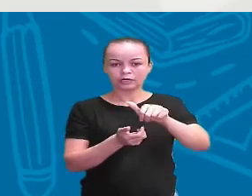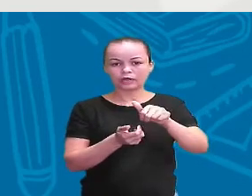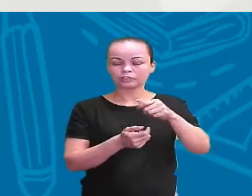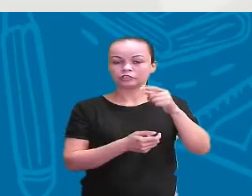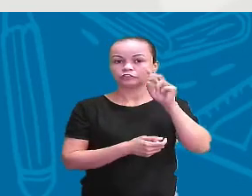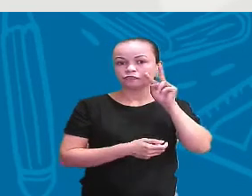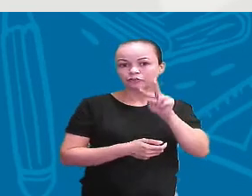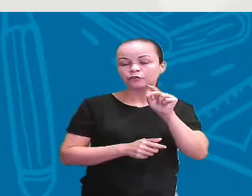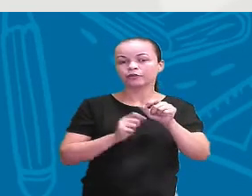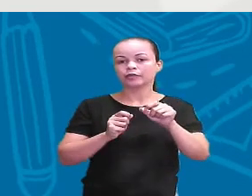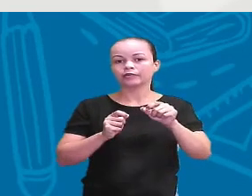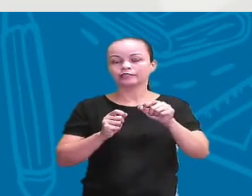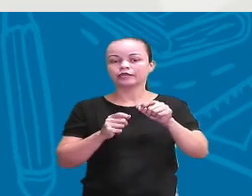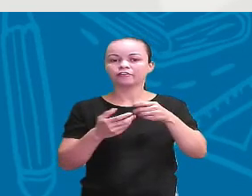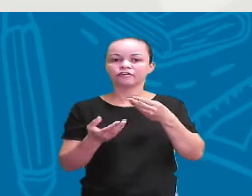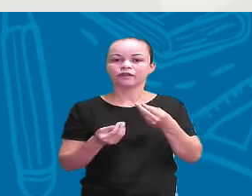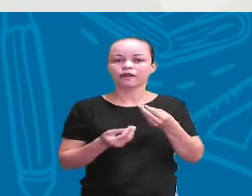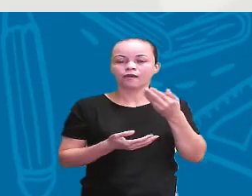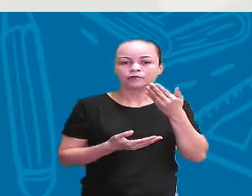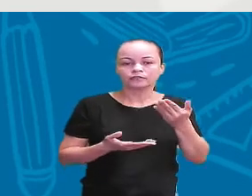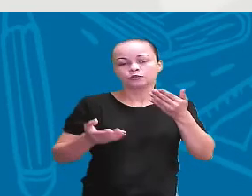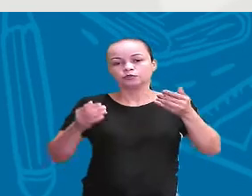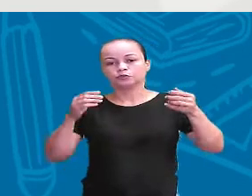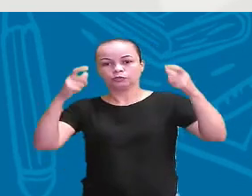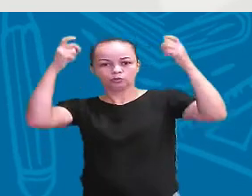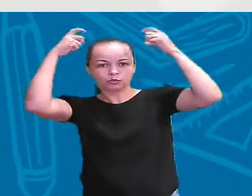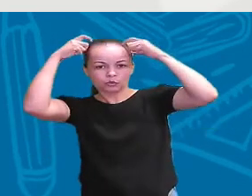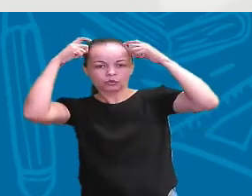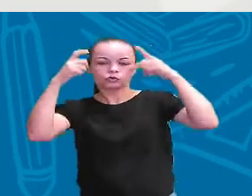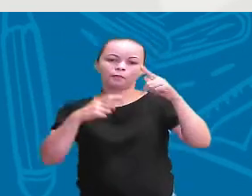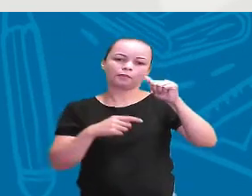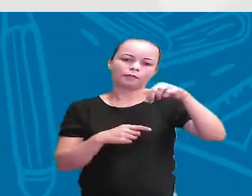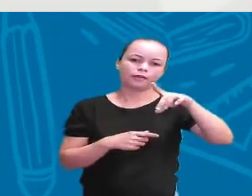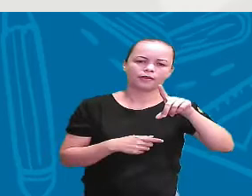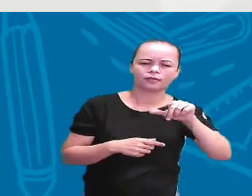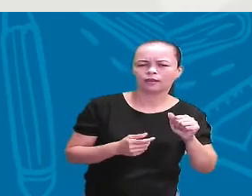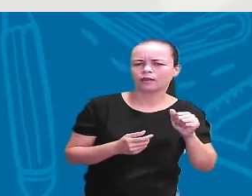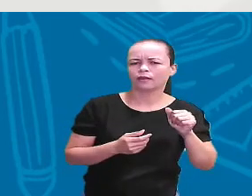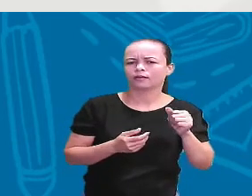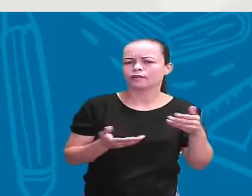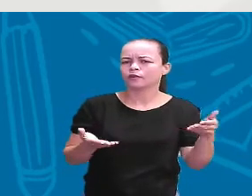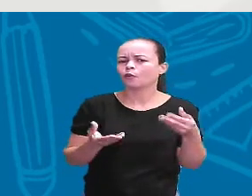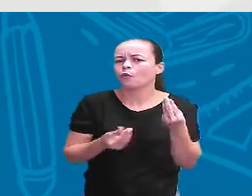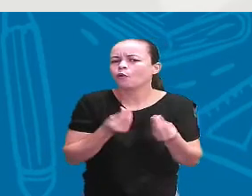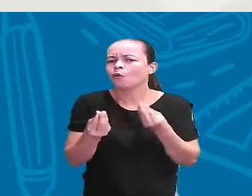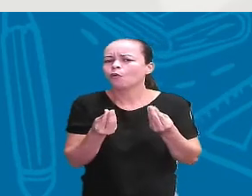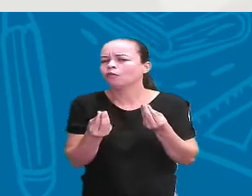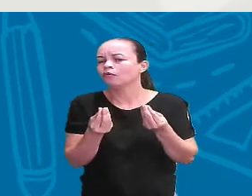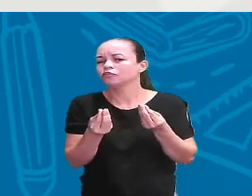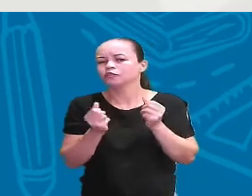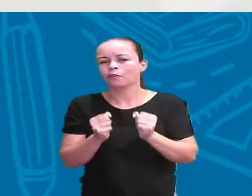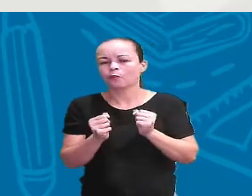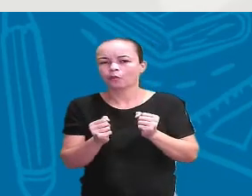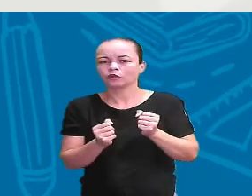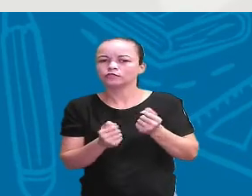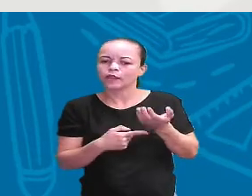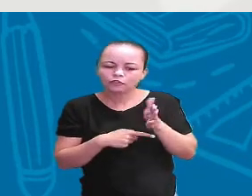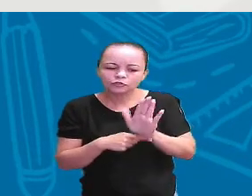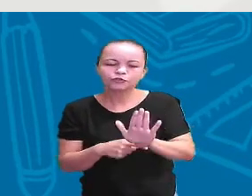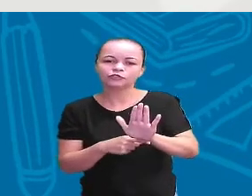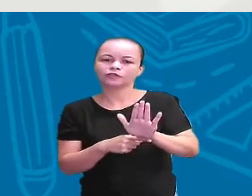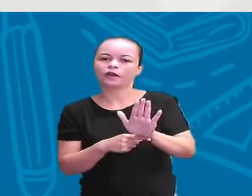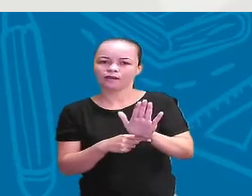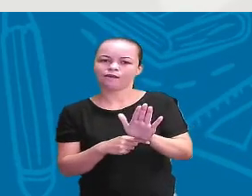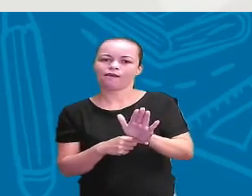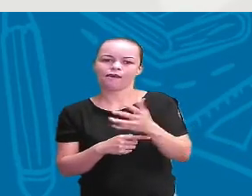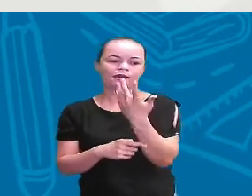panda. E assim, no individual, como é que a gente pode ajudar a natureza? Tá aí, ó, começando a